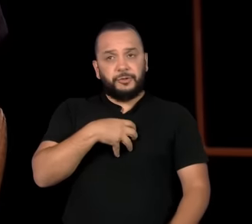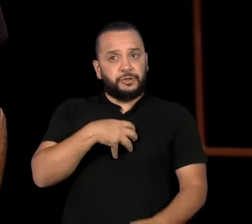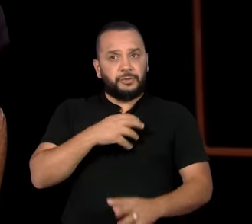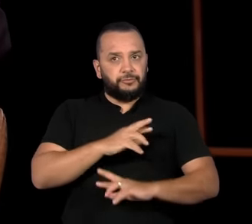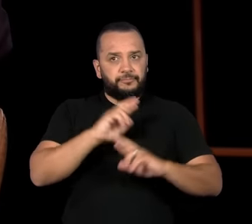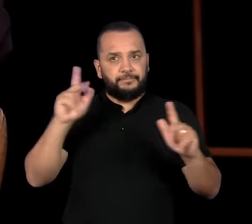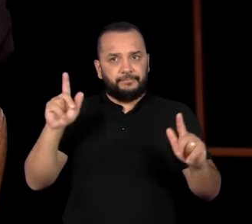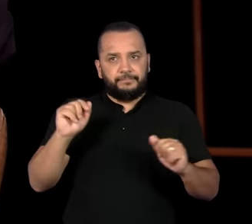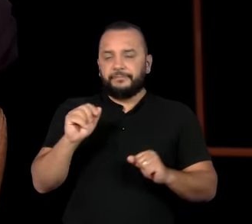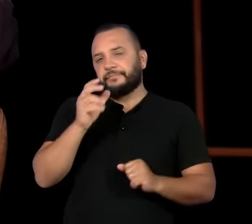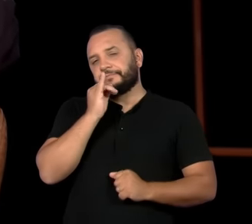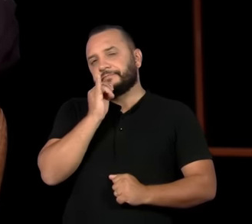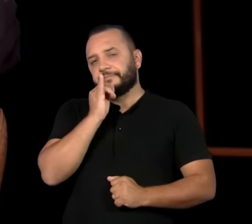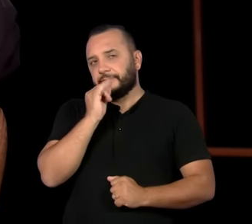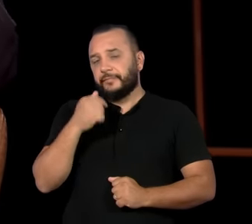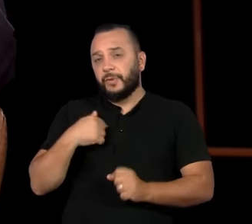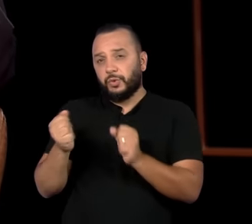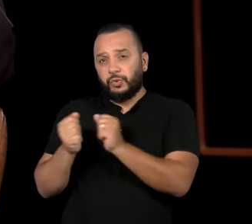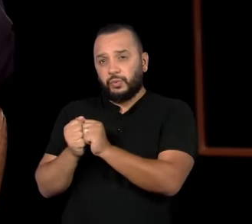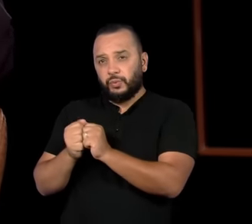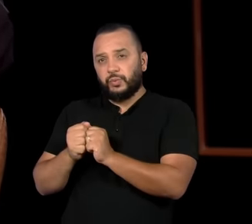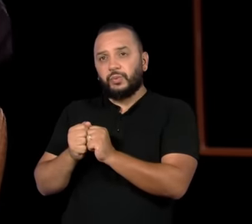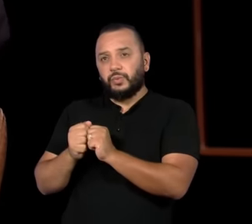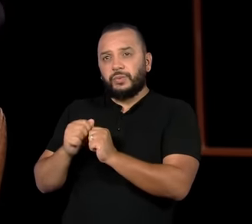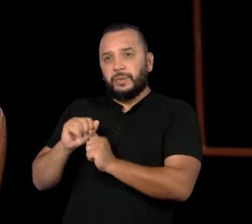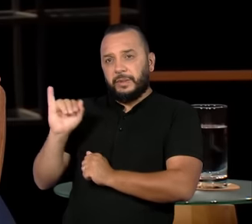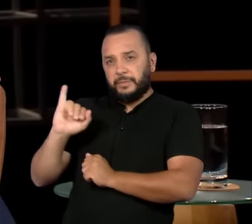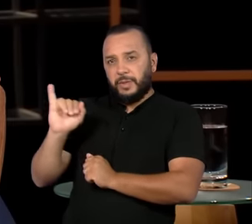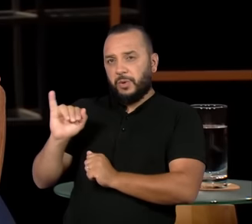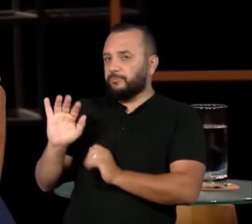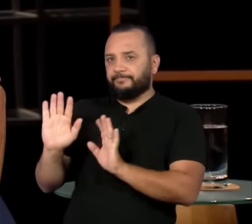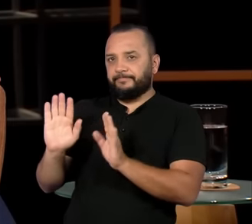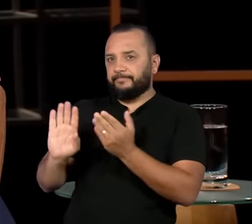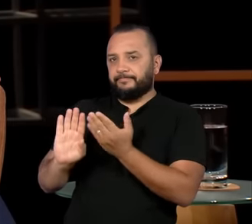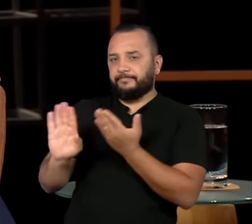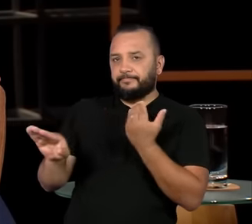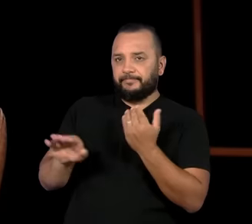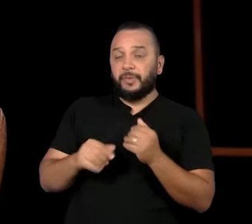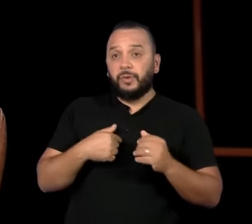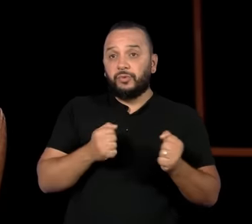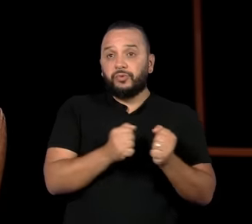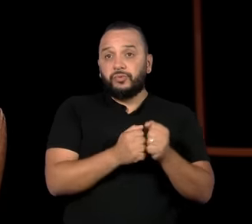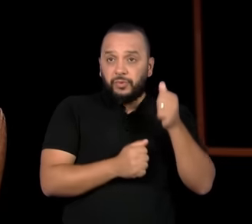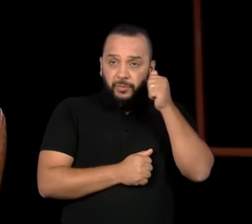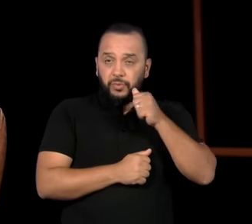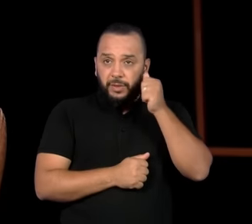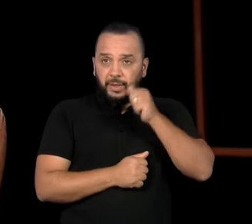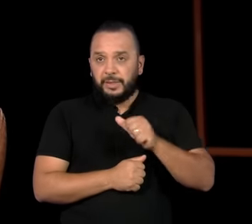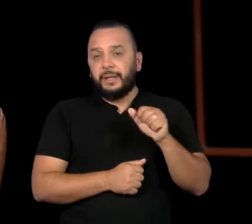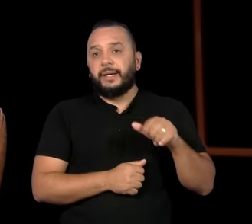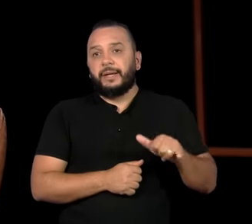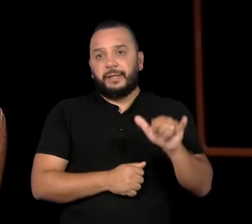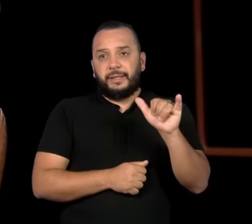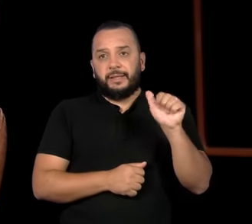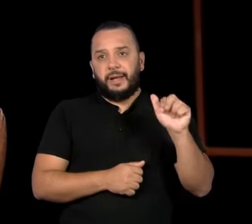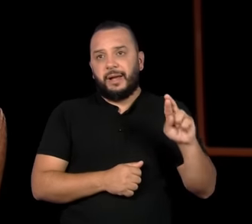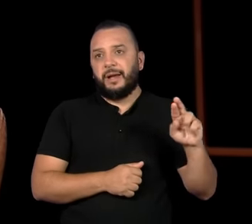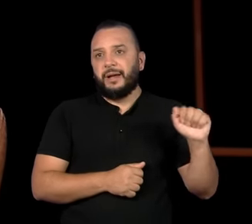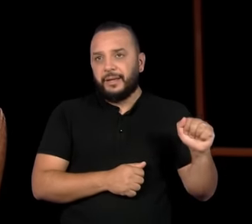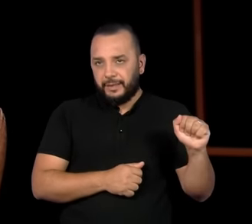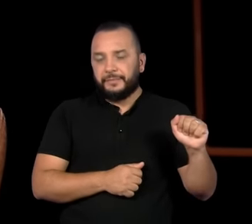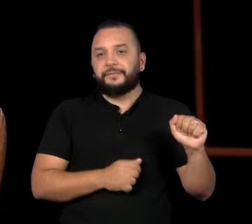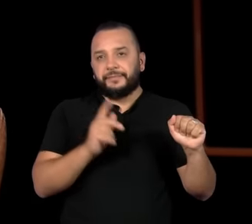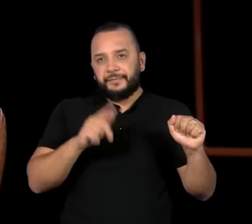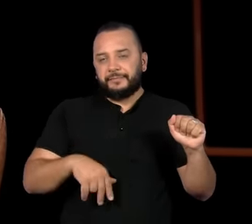era mais aquele negócio com o meu irmão. Eu cantava com uma moça chamada Yara, então éramos Paulo